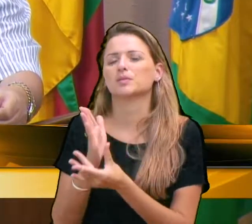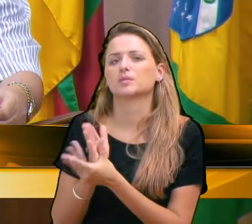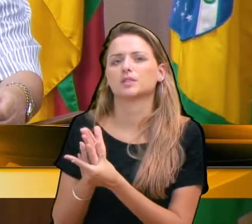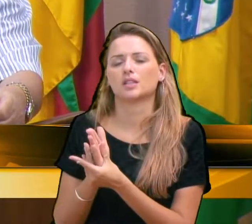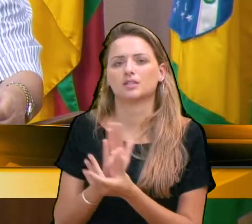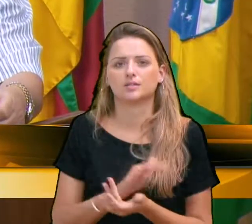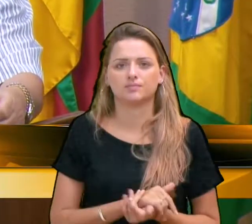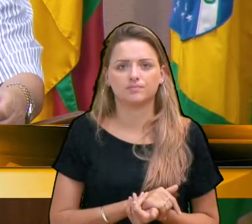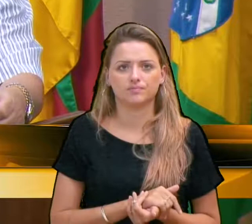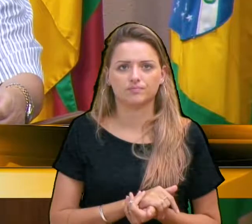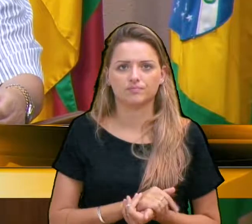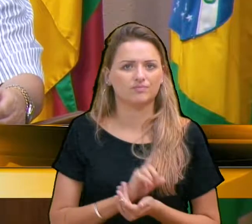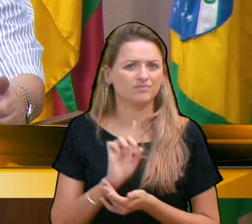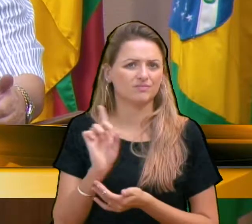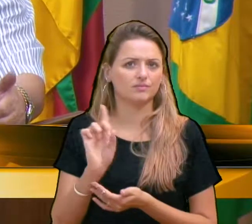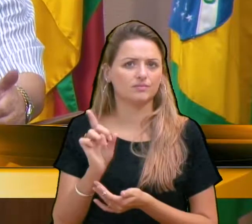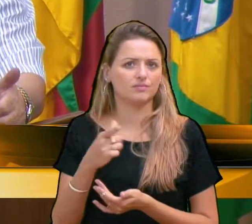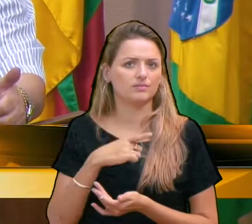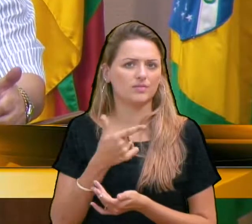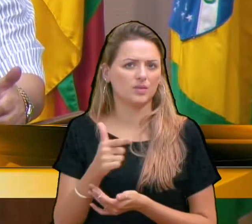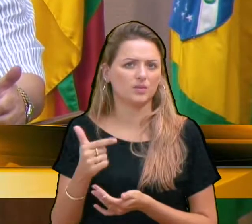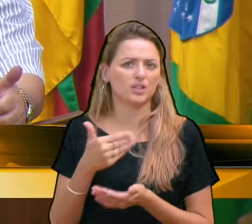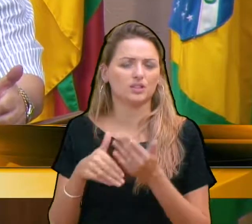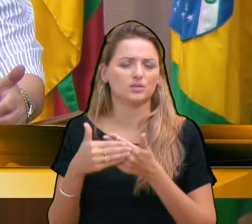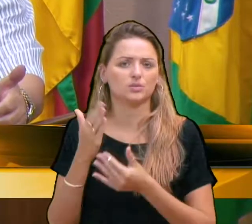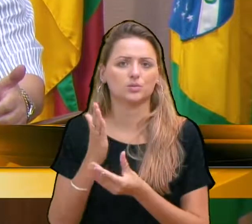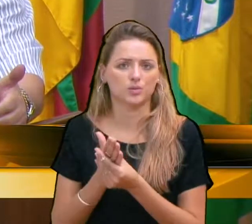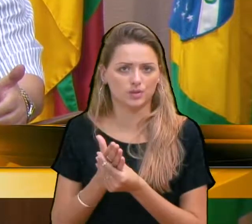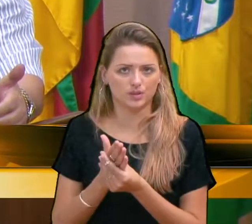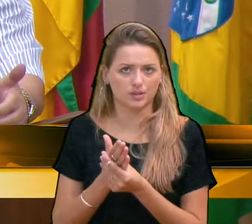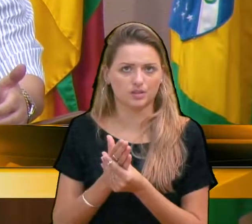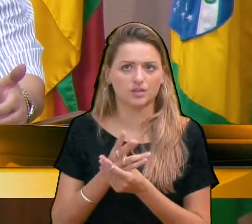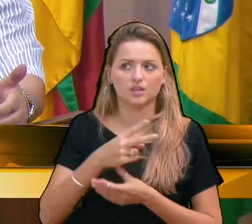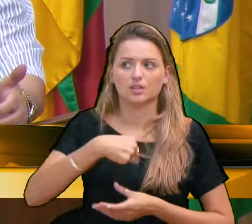né? Tudo judicializado. E a gente percebe,